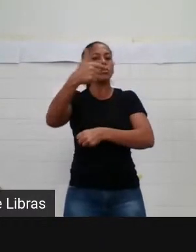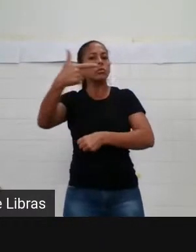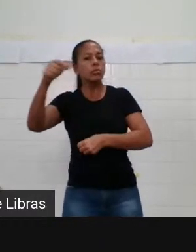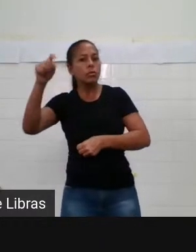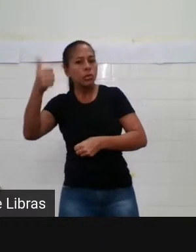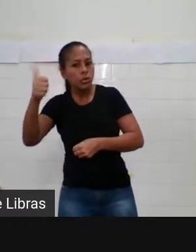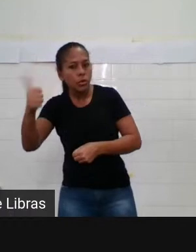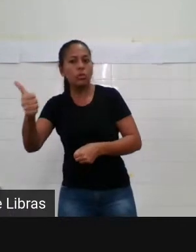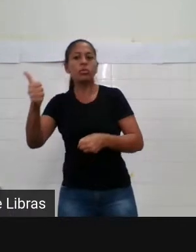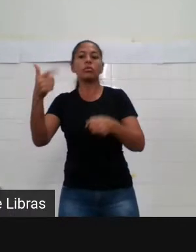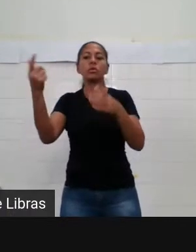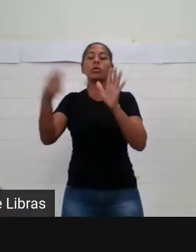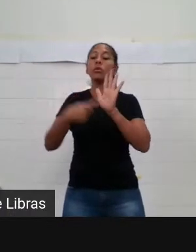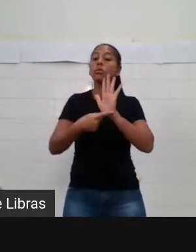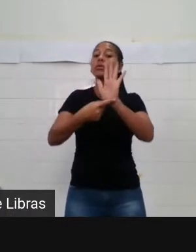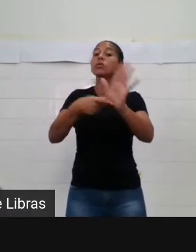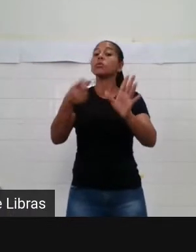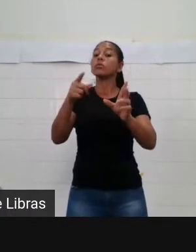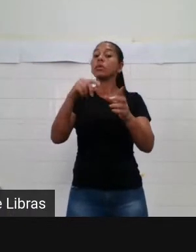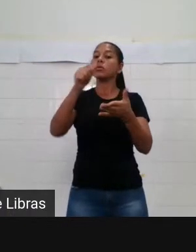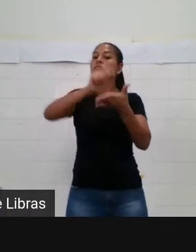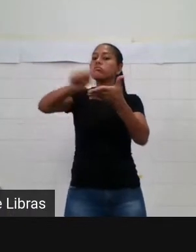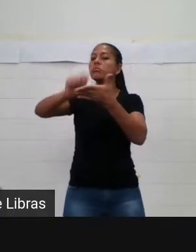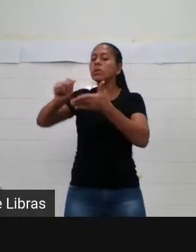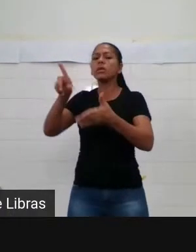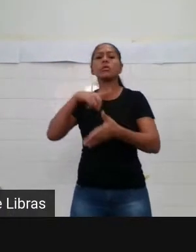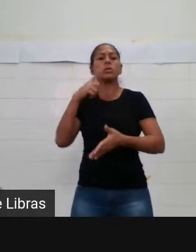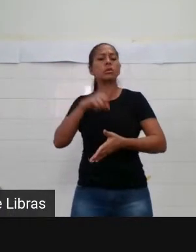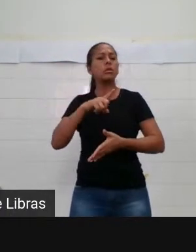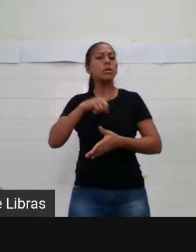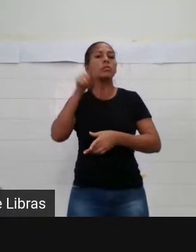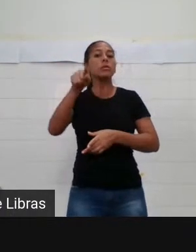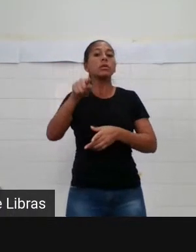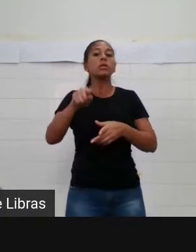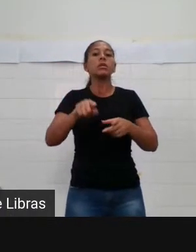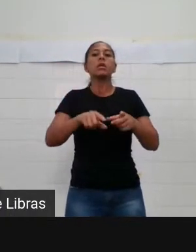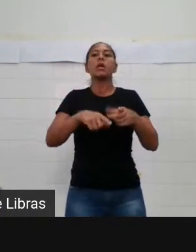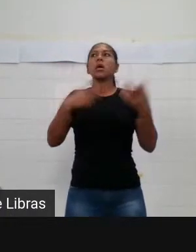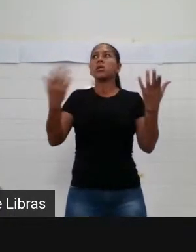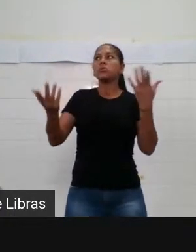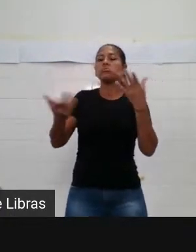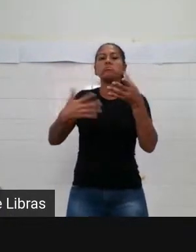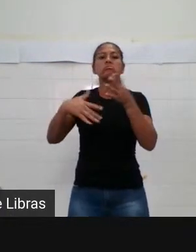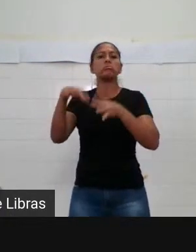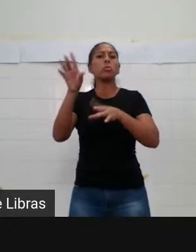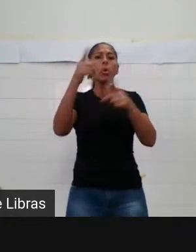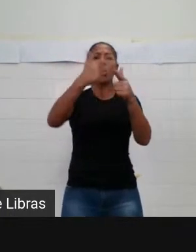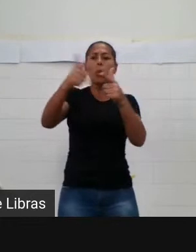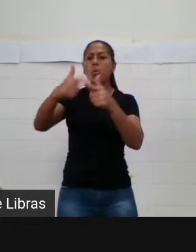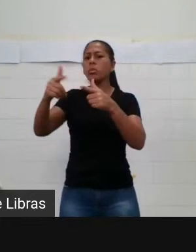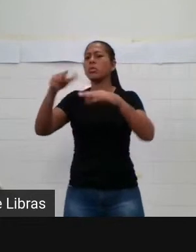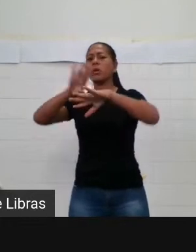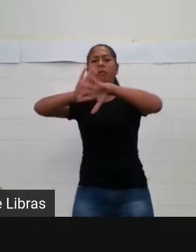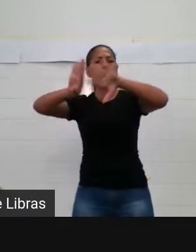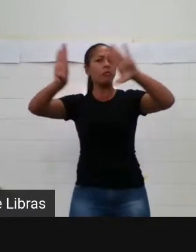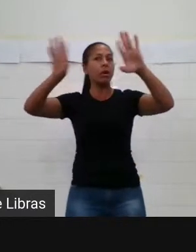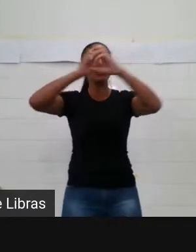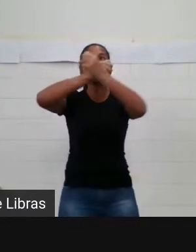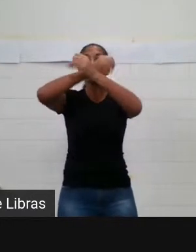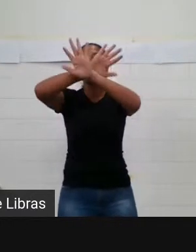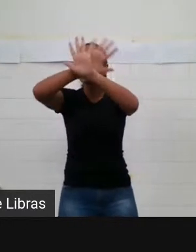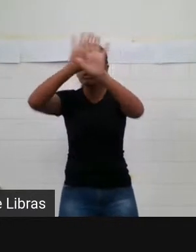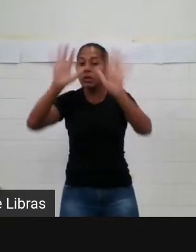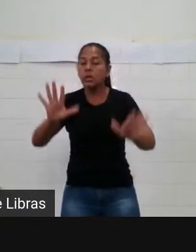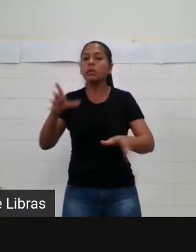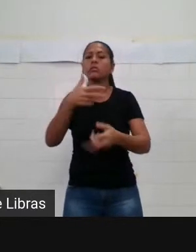com a publicação da antologia, a gente tem aí um descortinar de mais de 100 escritores e